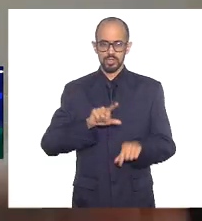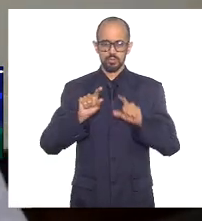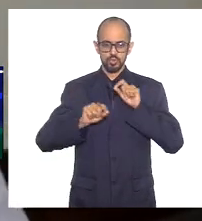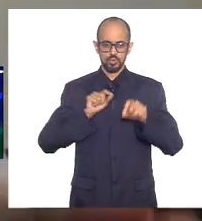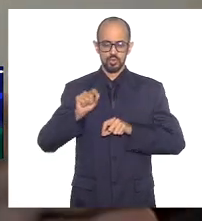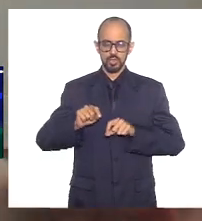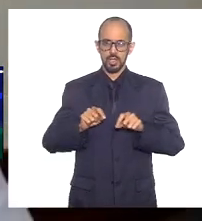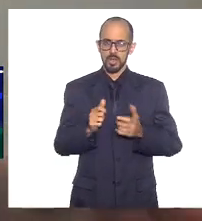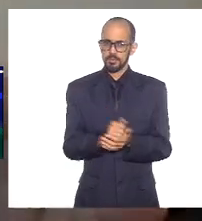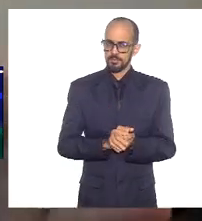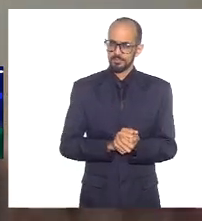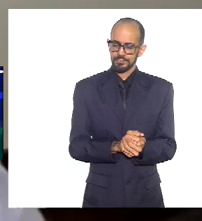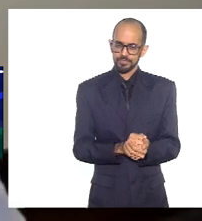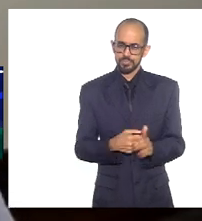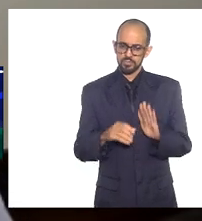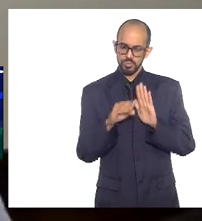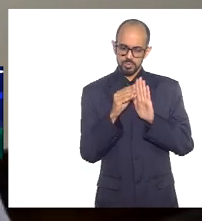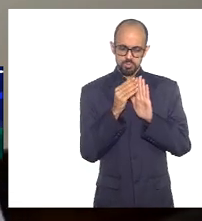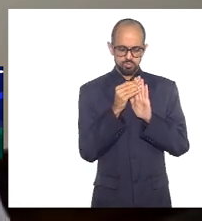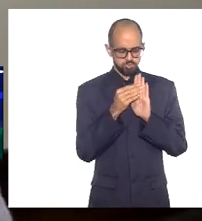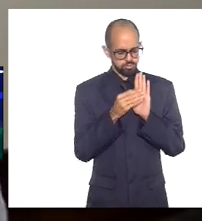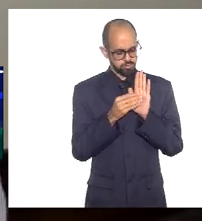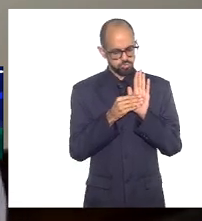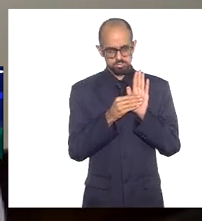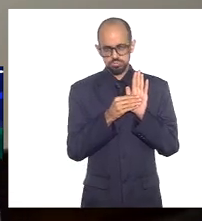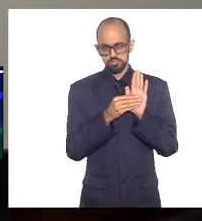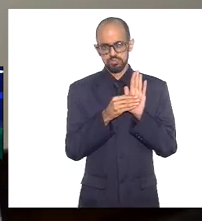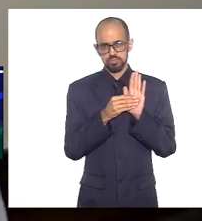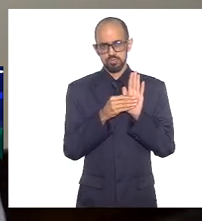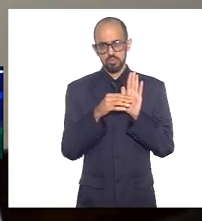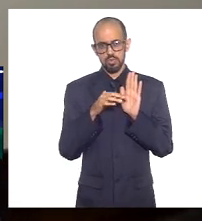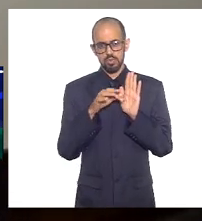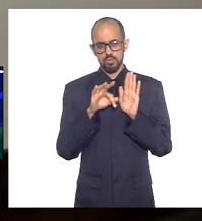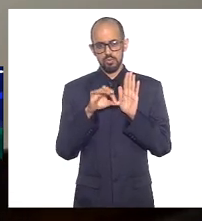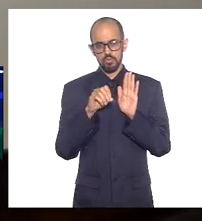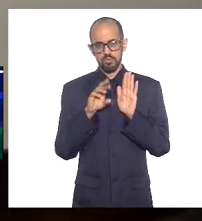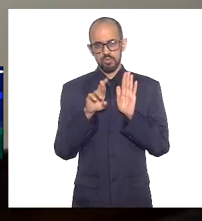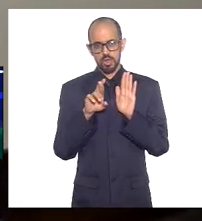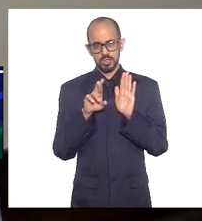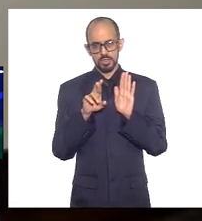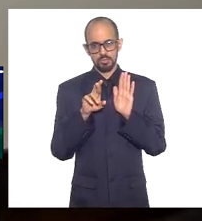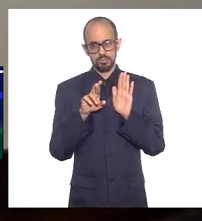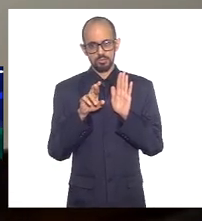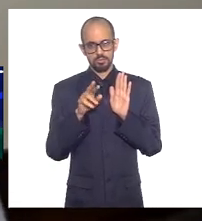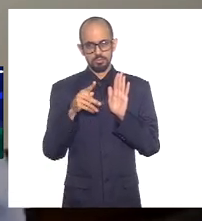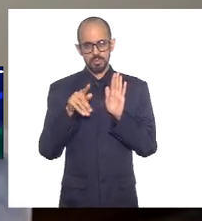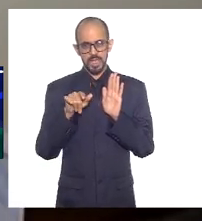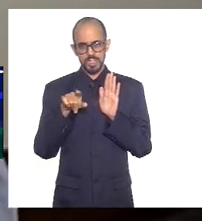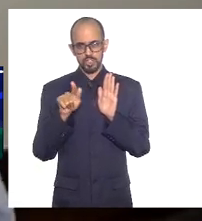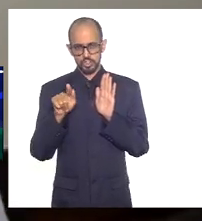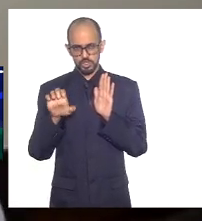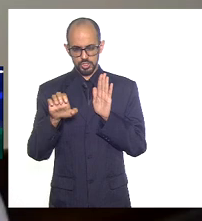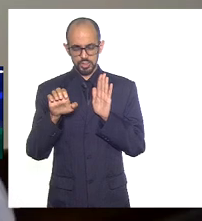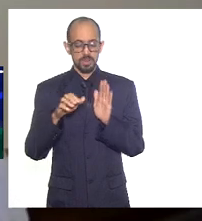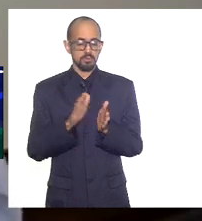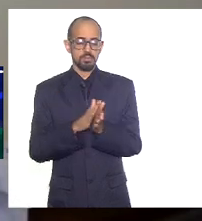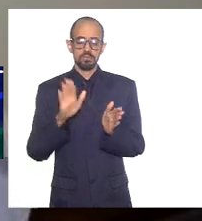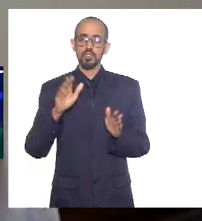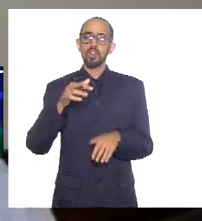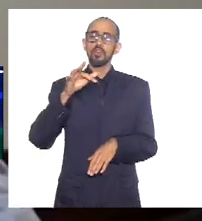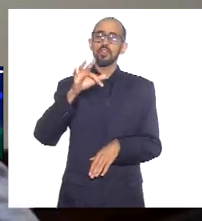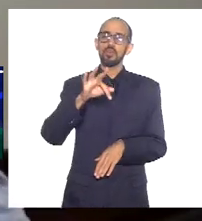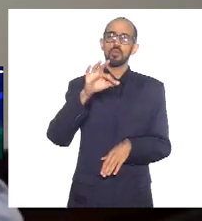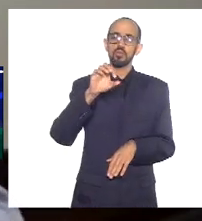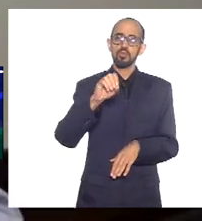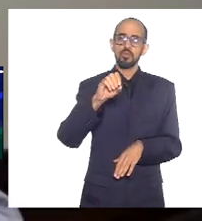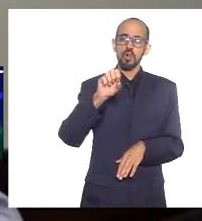pautar uma agenda do FOSPERG aliás todas as homenagens ao FOSPERG que merece o nosso reconhecimento pela luta